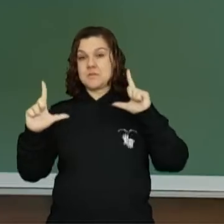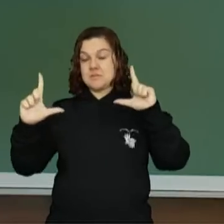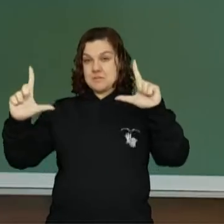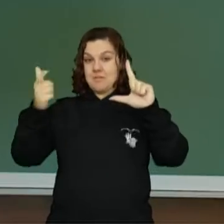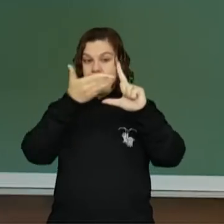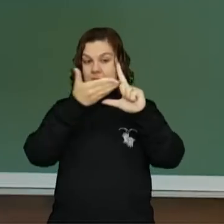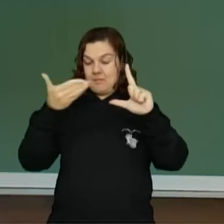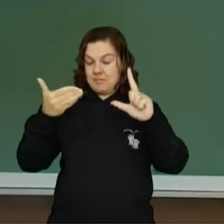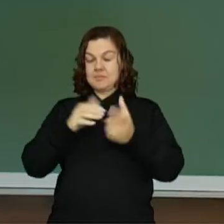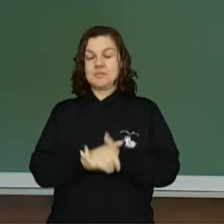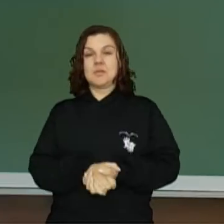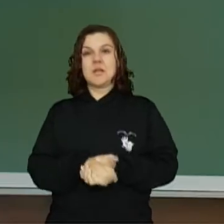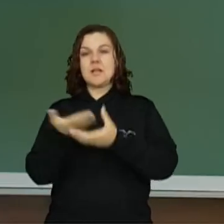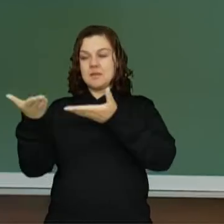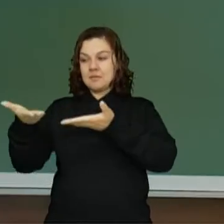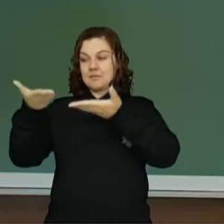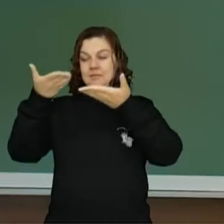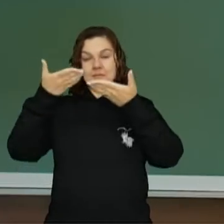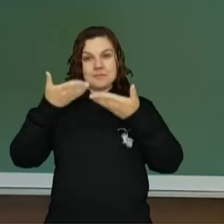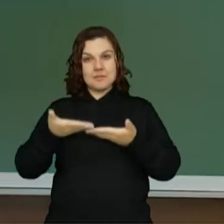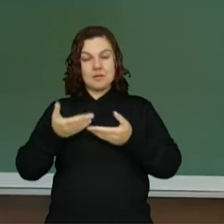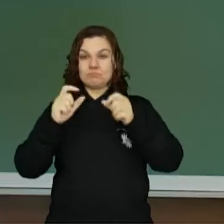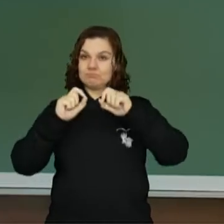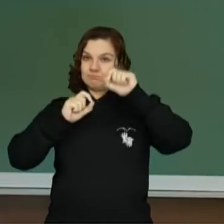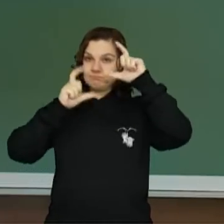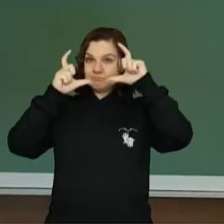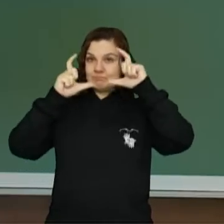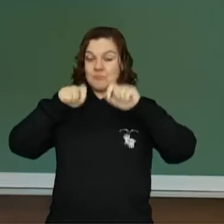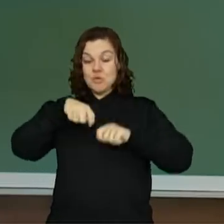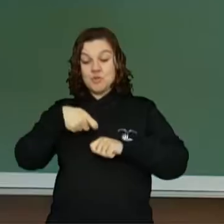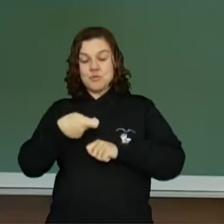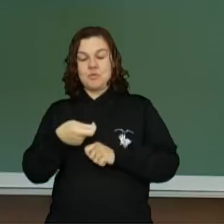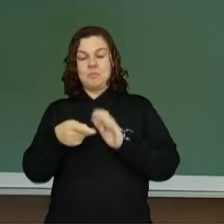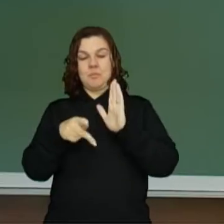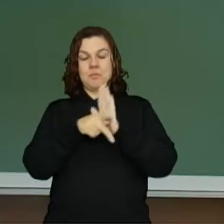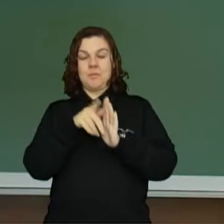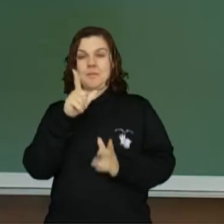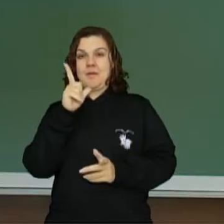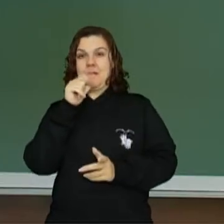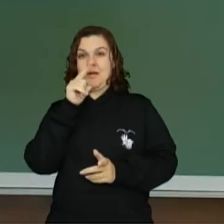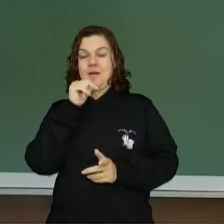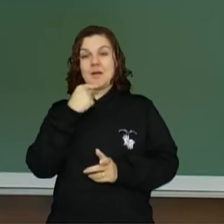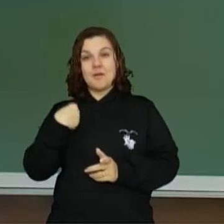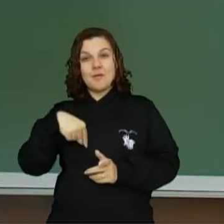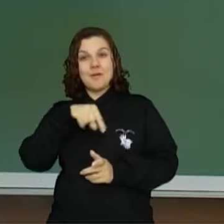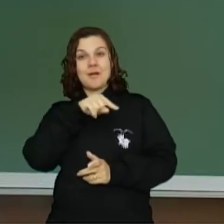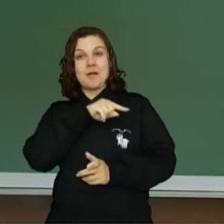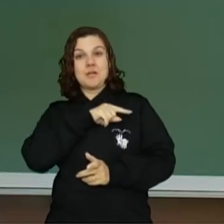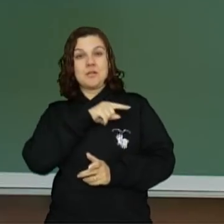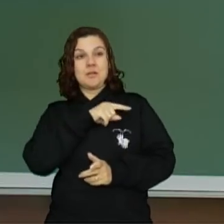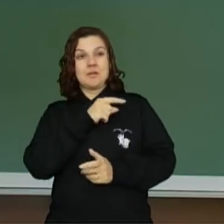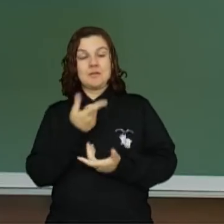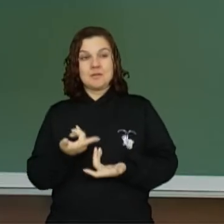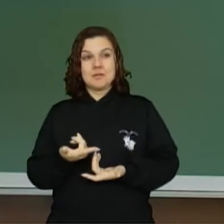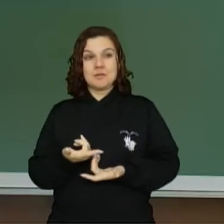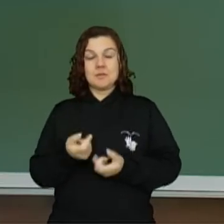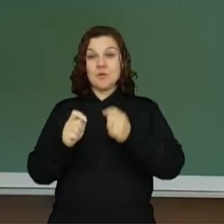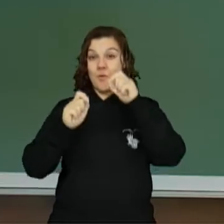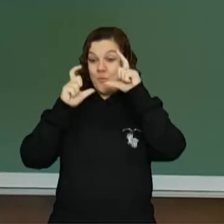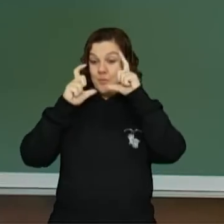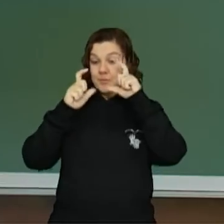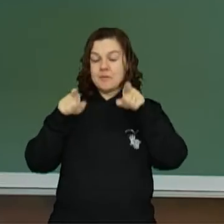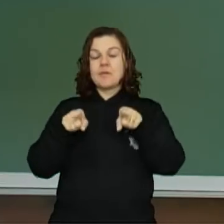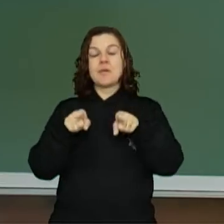publicidade aqui, traz essa alerta a respeito da água que nós devemos estar atentos